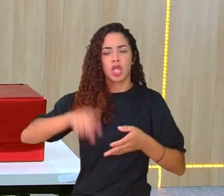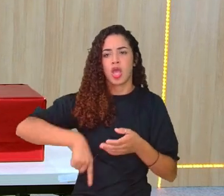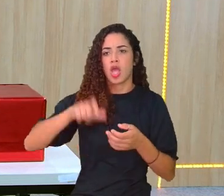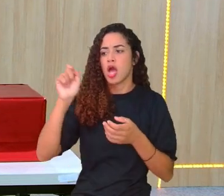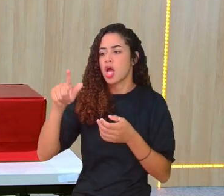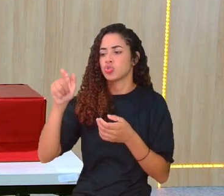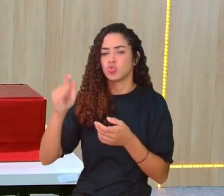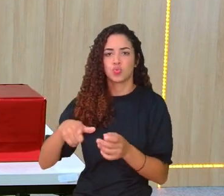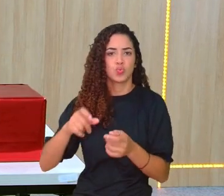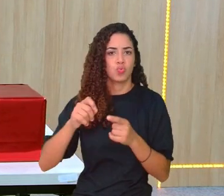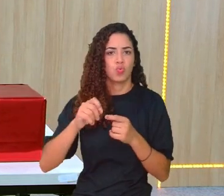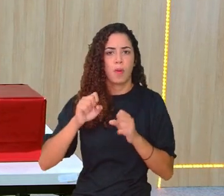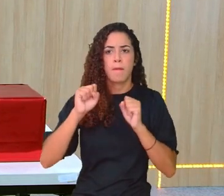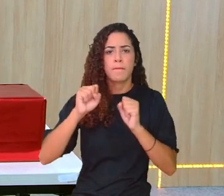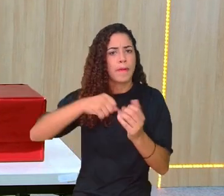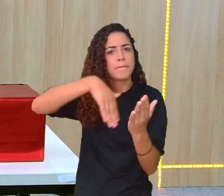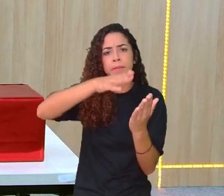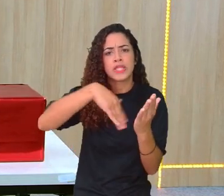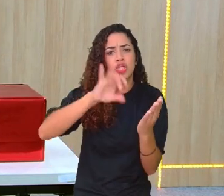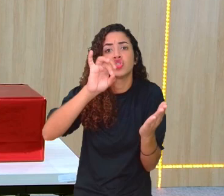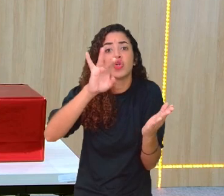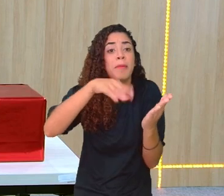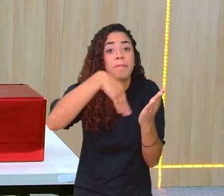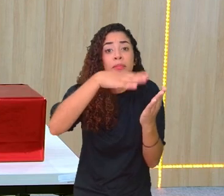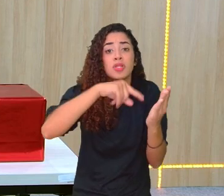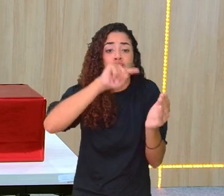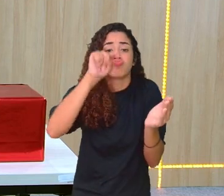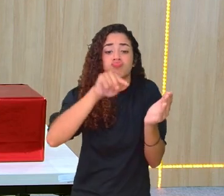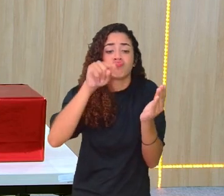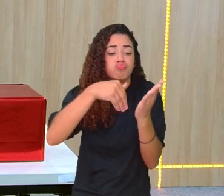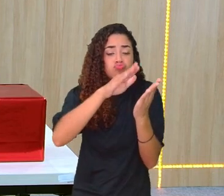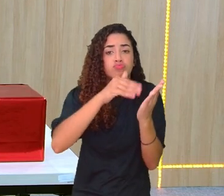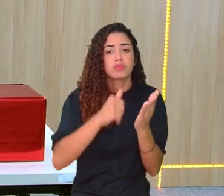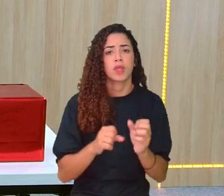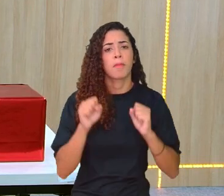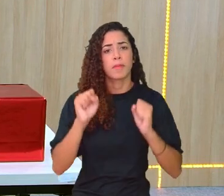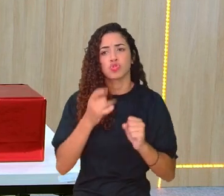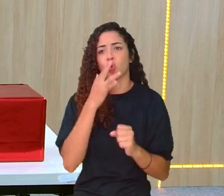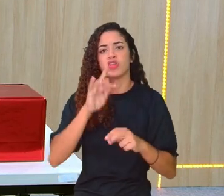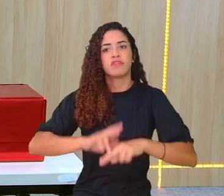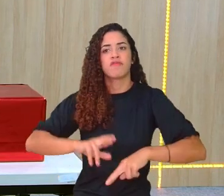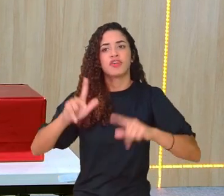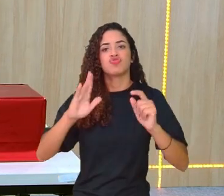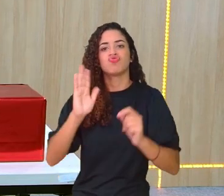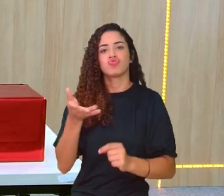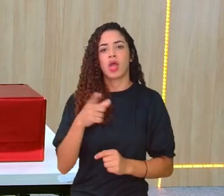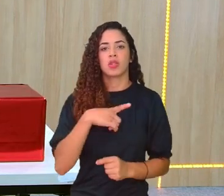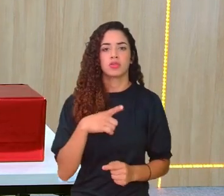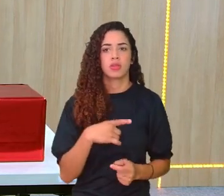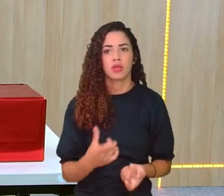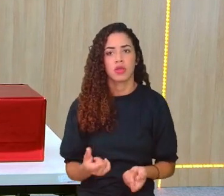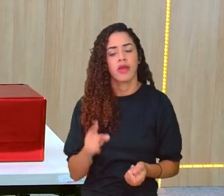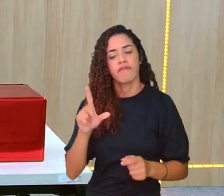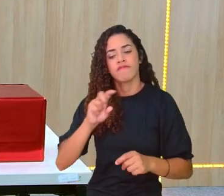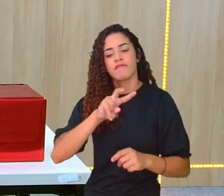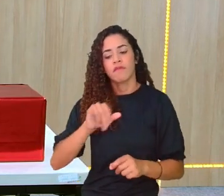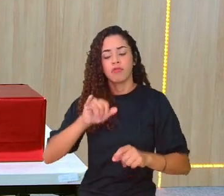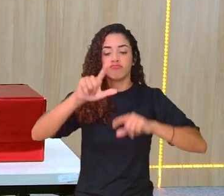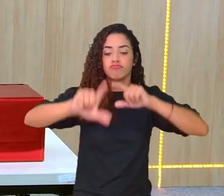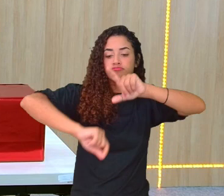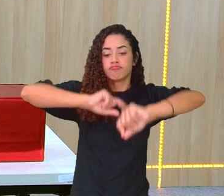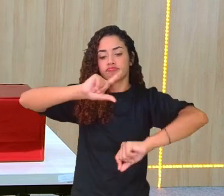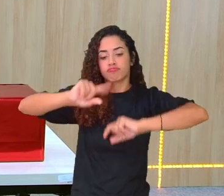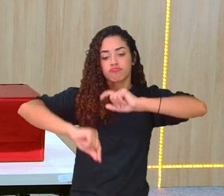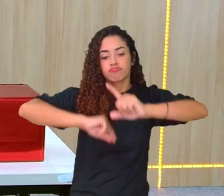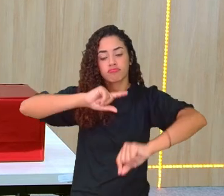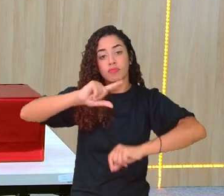cor, vermelha, amarela, qualquer cor diferente das que já tem aqui. E aí vai escolhendo. Por quê?